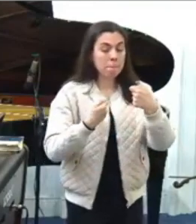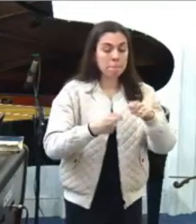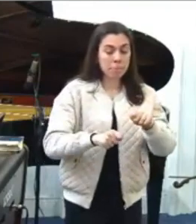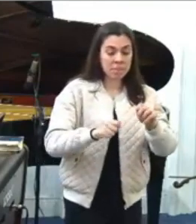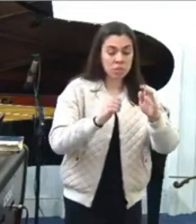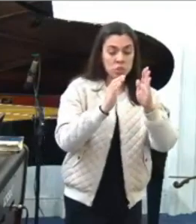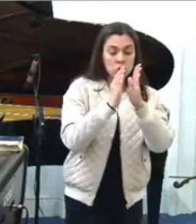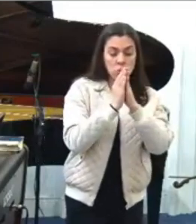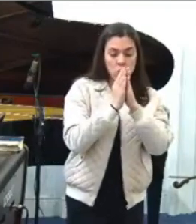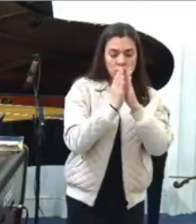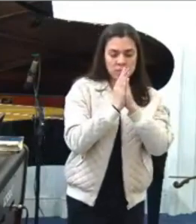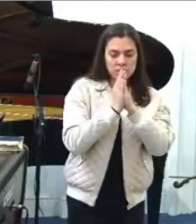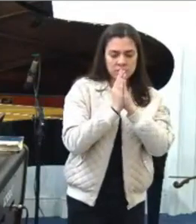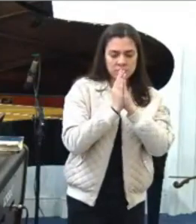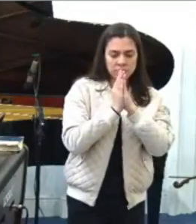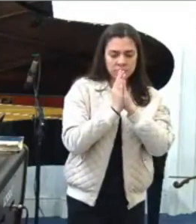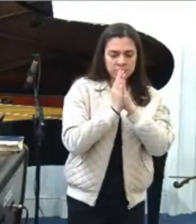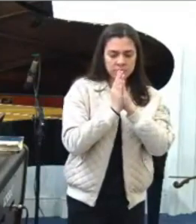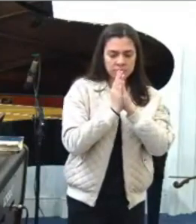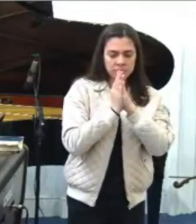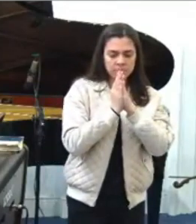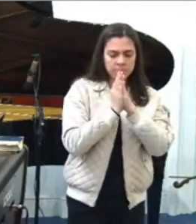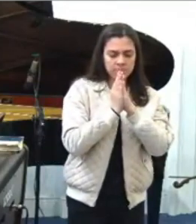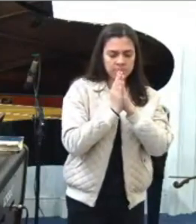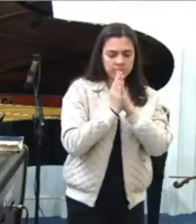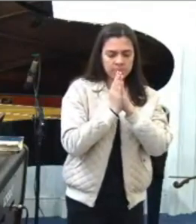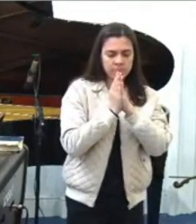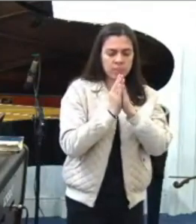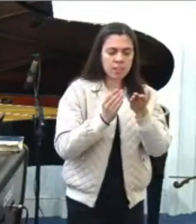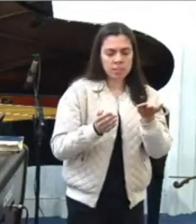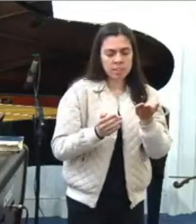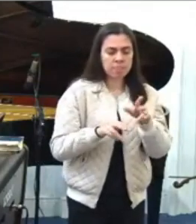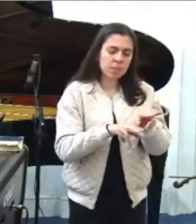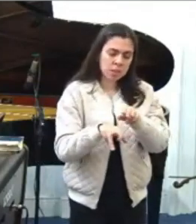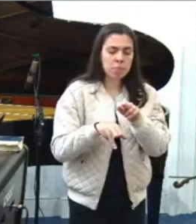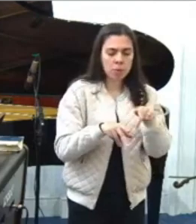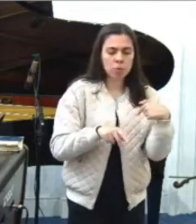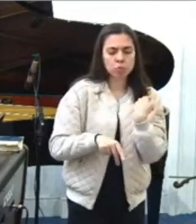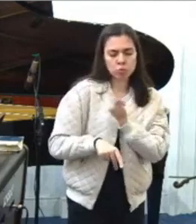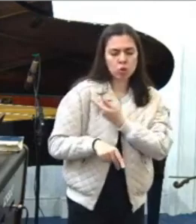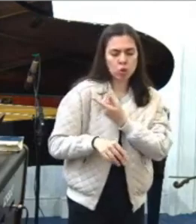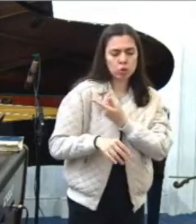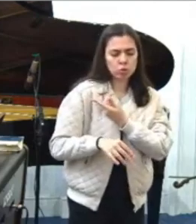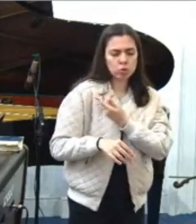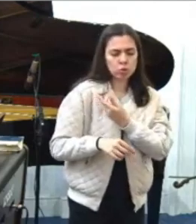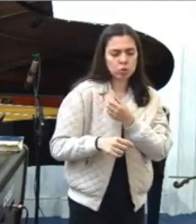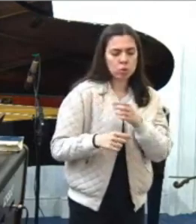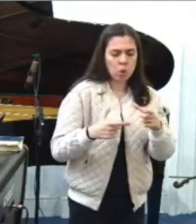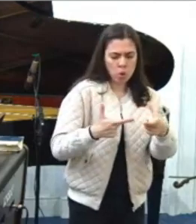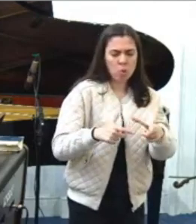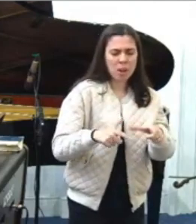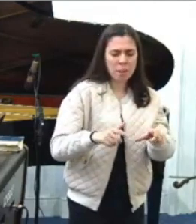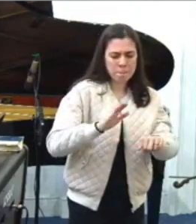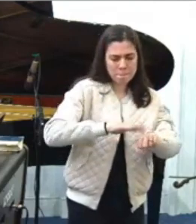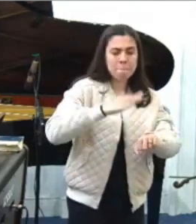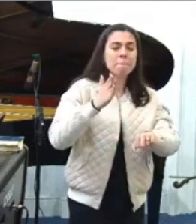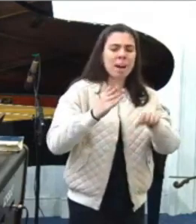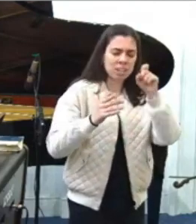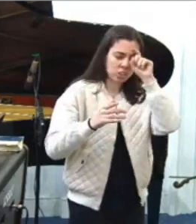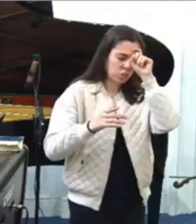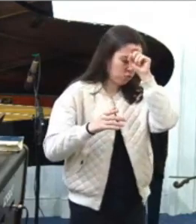por aqueles que estão em lugares que certamente são mais hostis que os nossos. Luta que